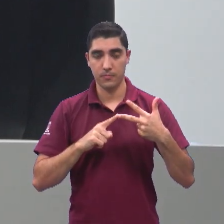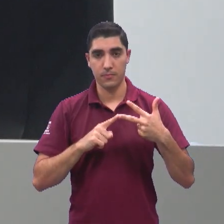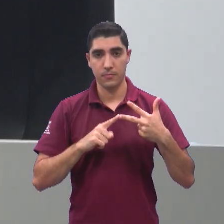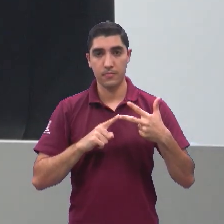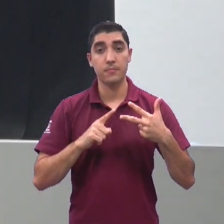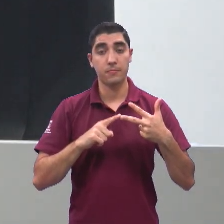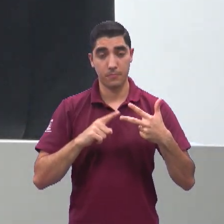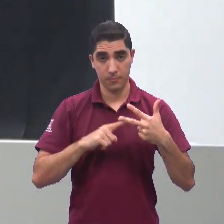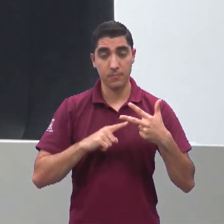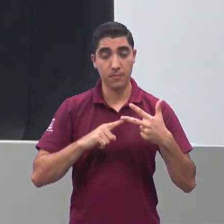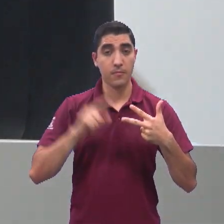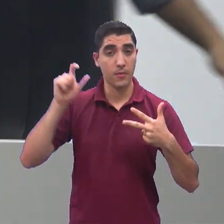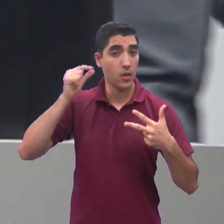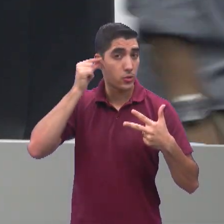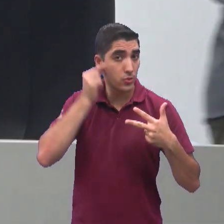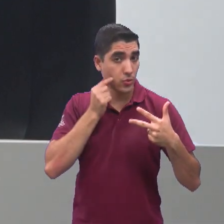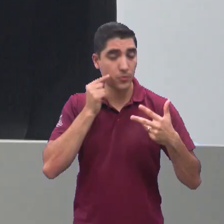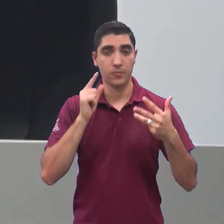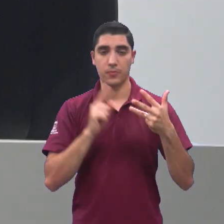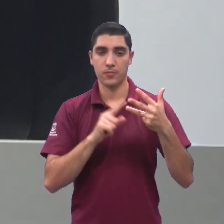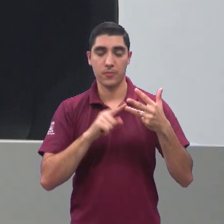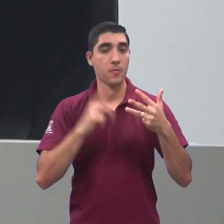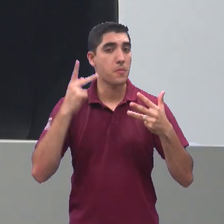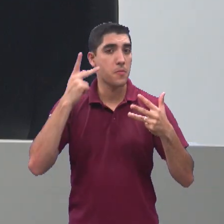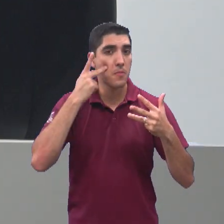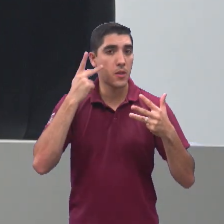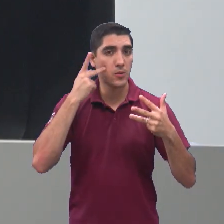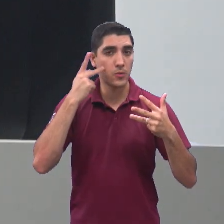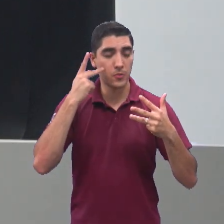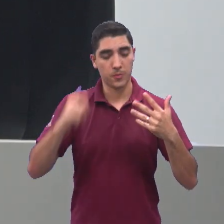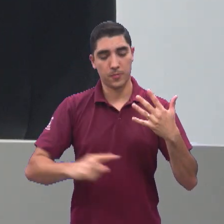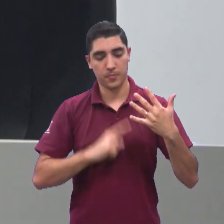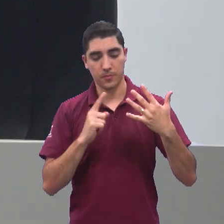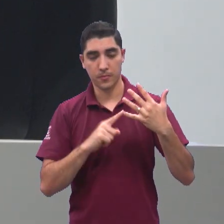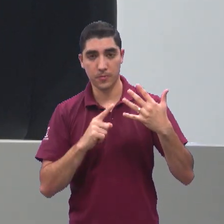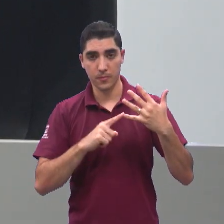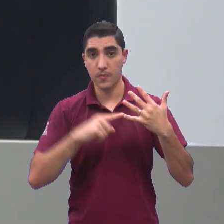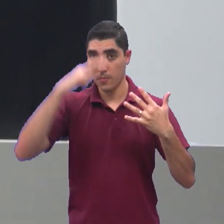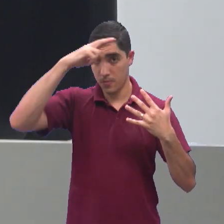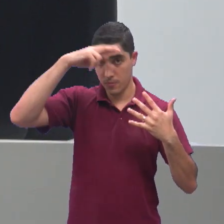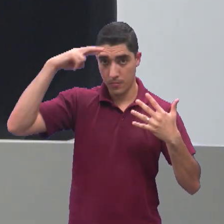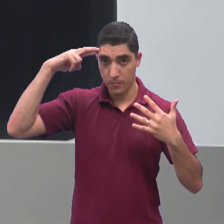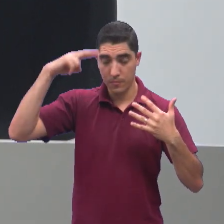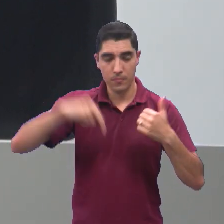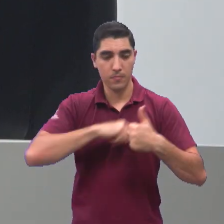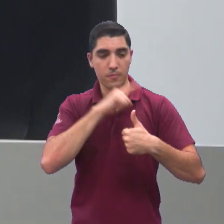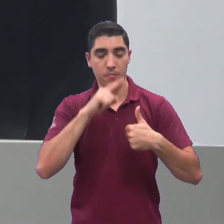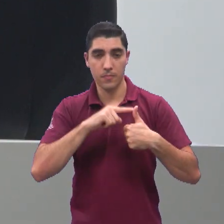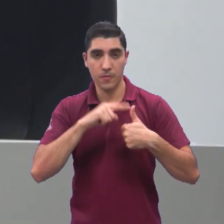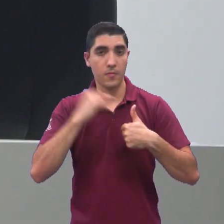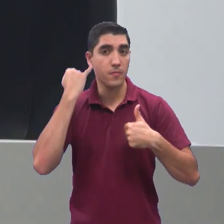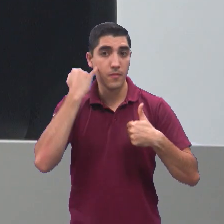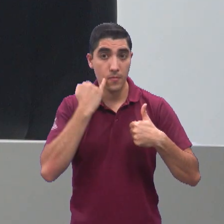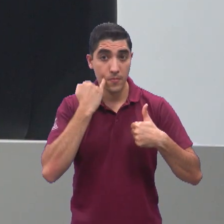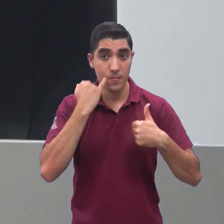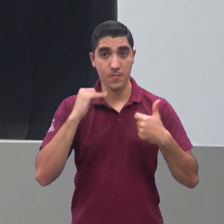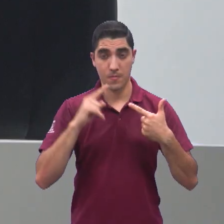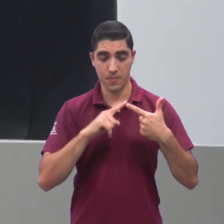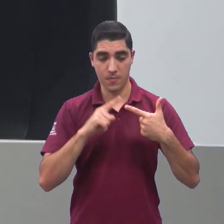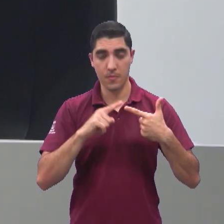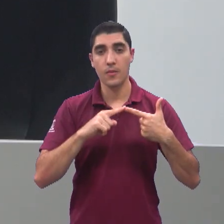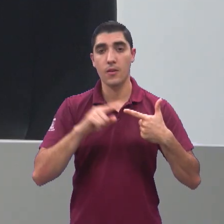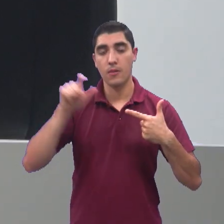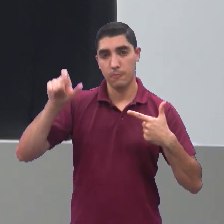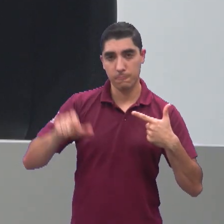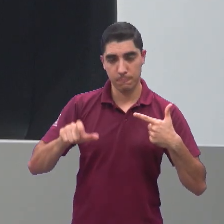vereador Gilson Campos, vereador Rafael Pascucci, vereador Roberto Chagas, vereador Zé Luiz, vereador Sérgio